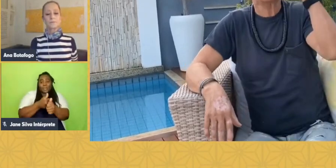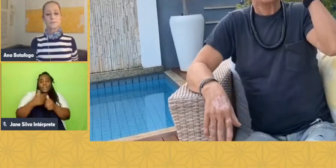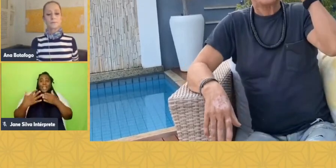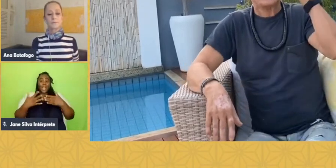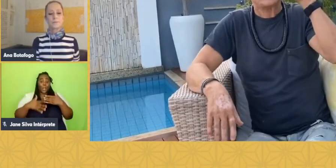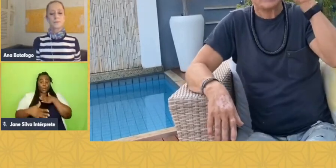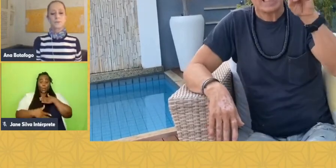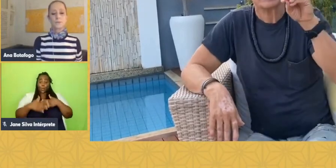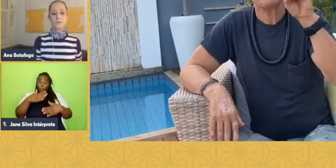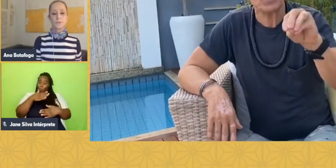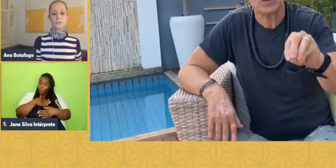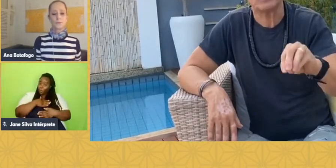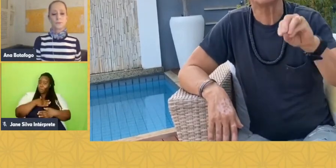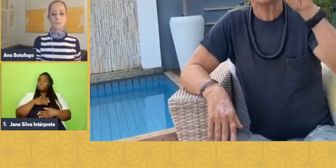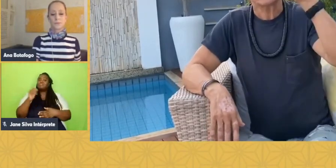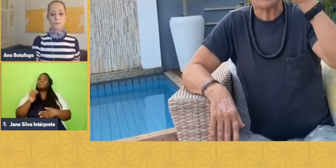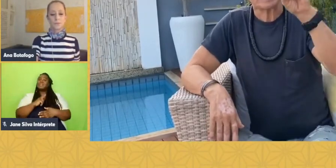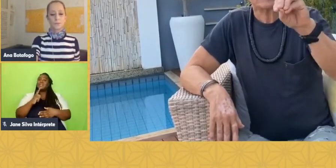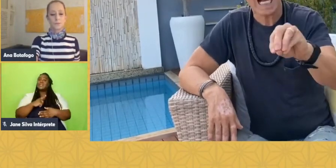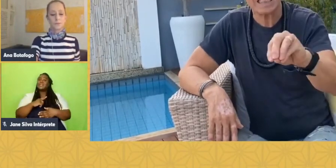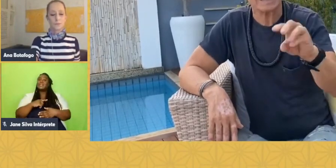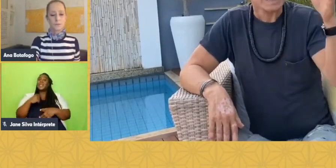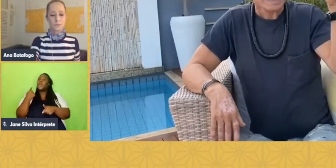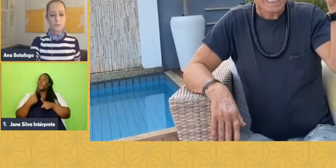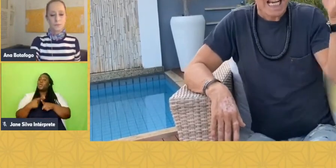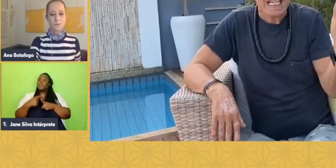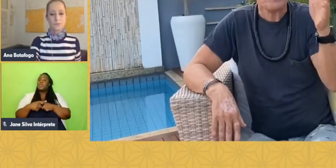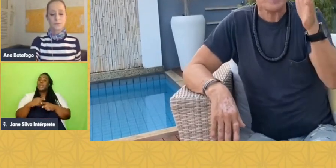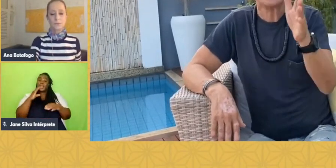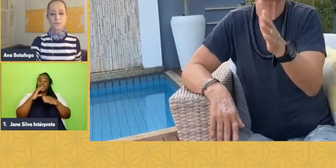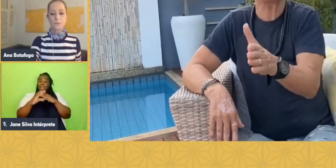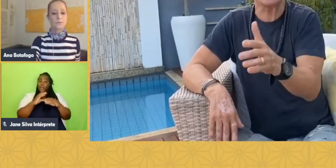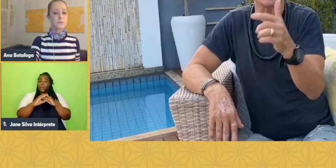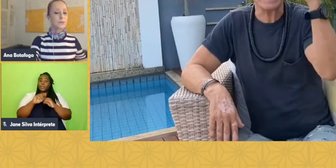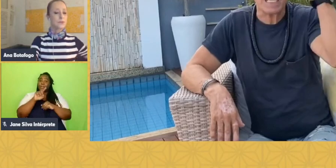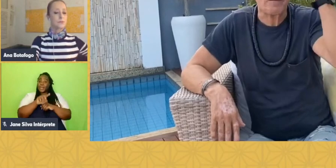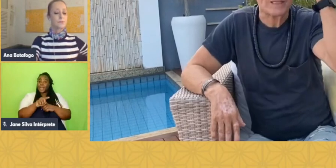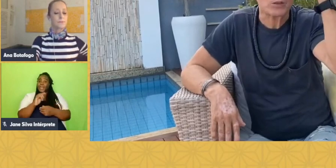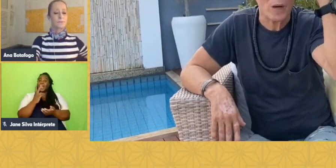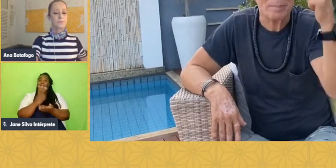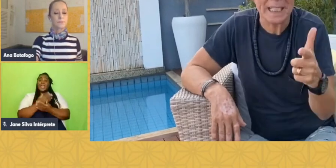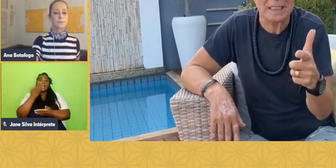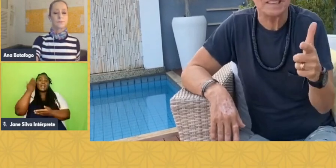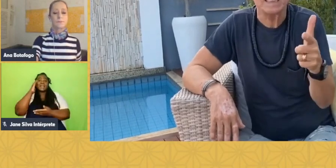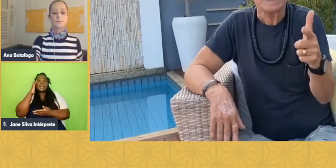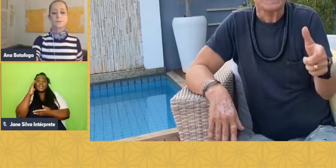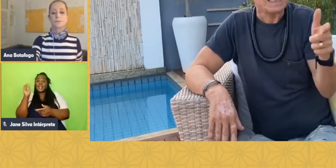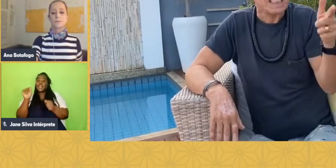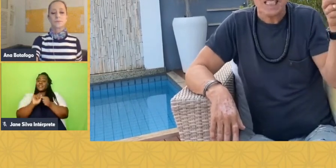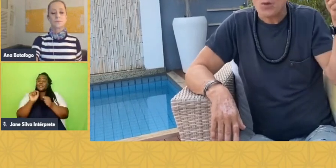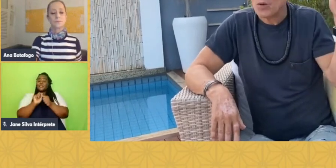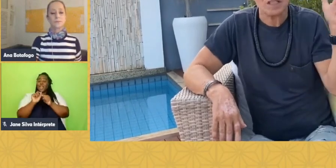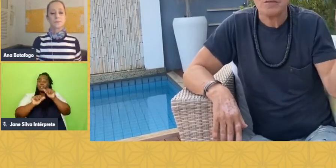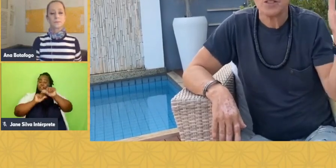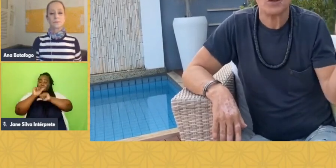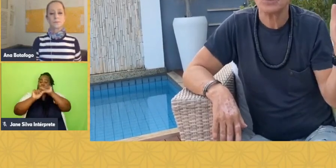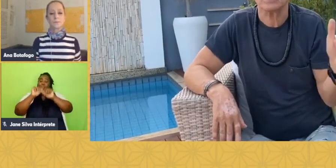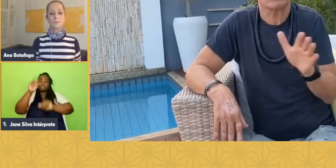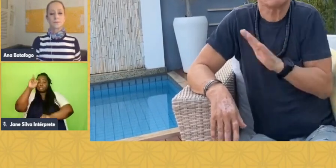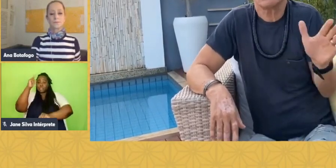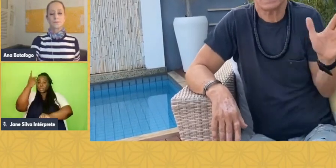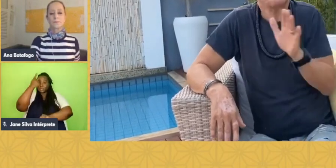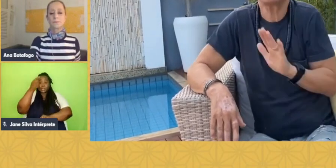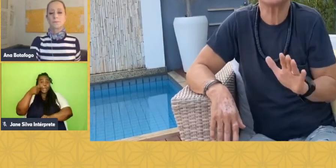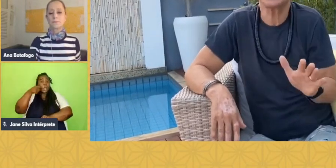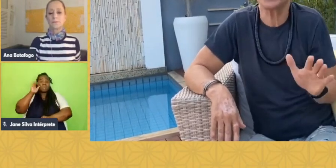curto quando ele tem essa função da mensagem ele mesmo tendo ele leva para sua mente de que ontem